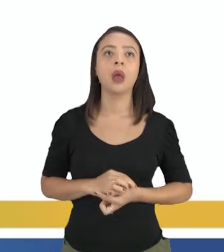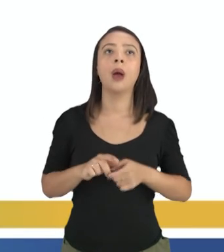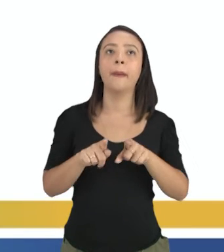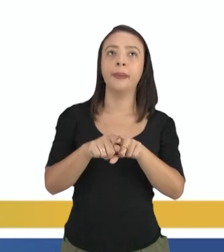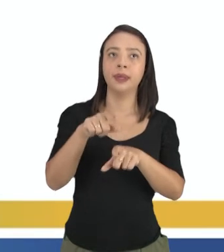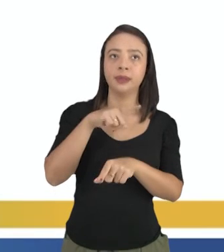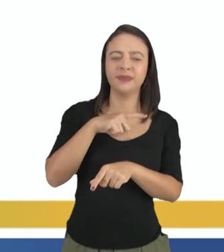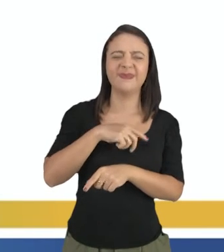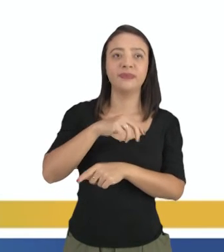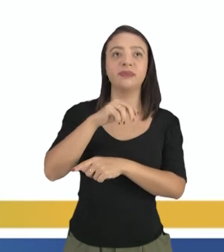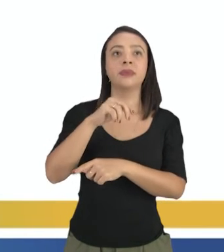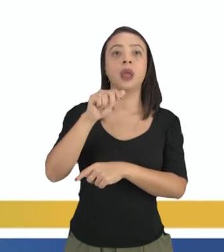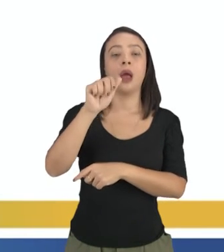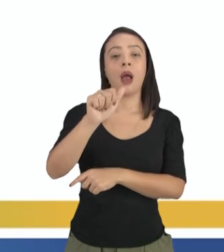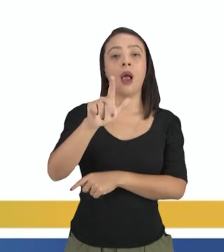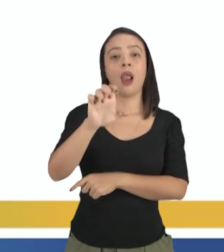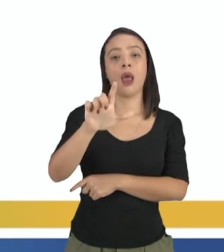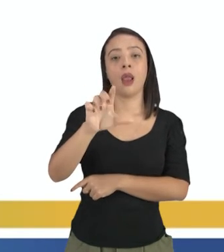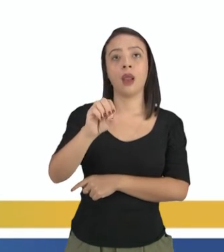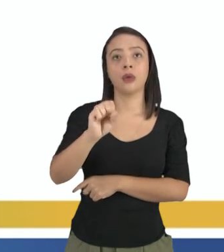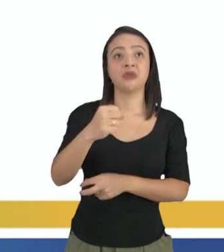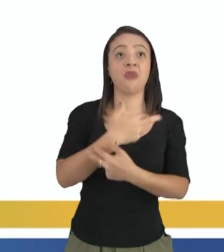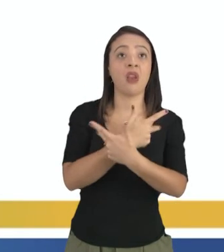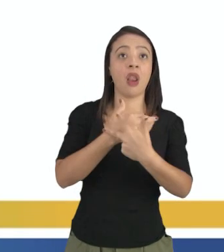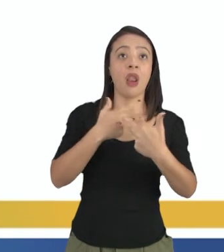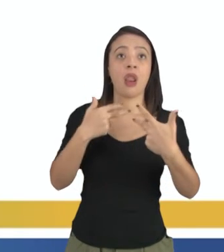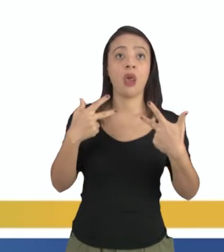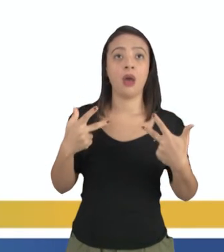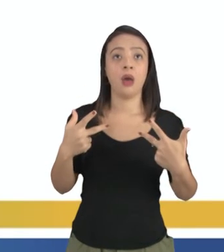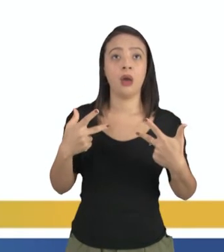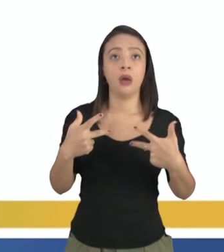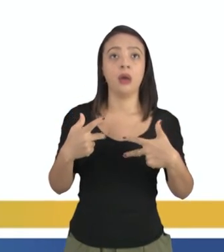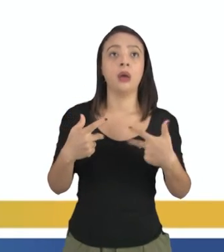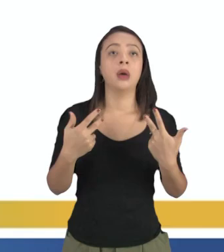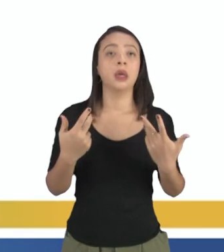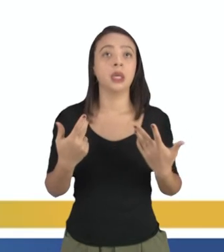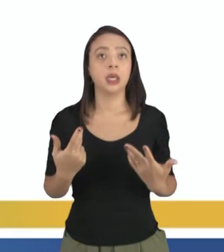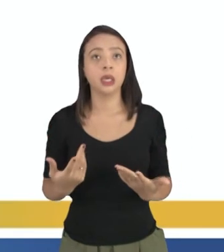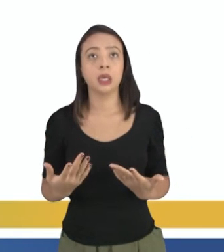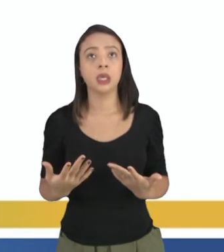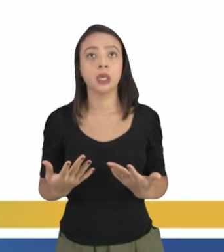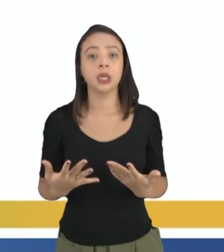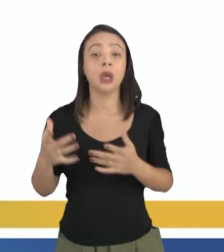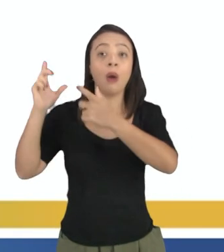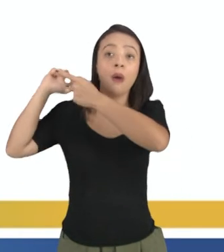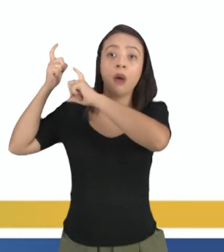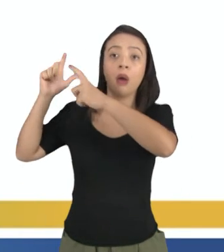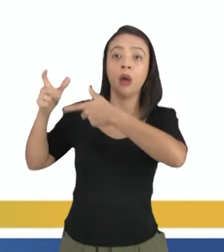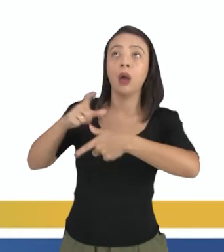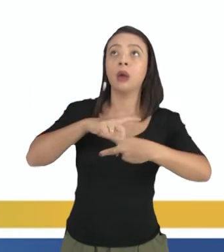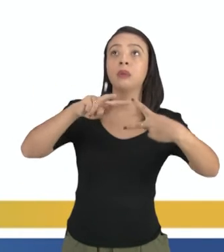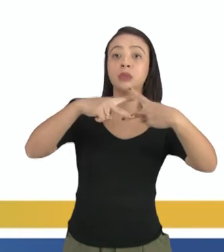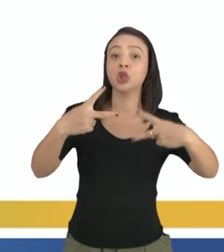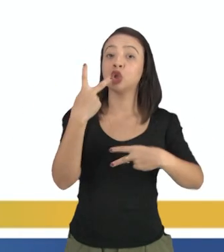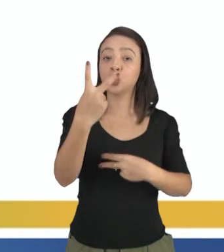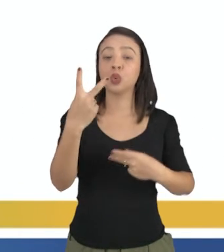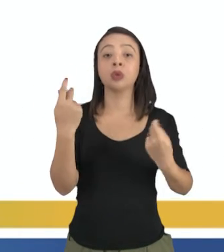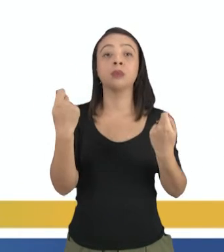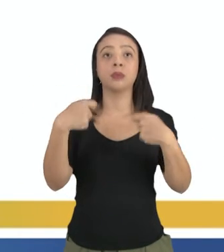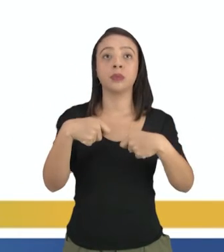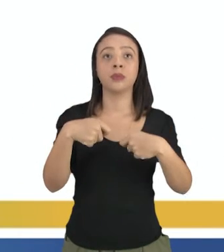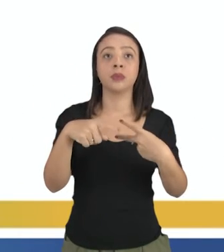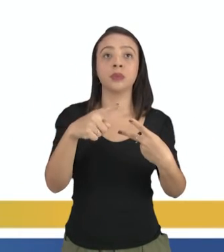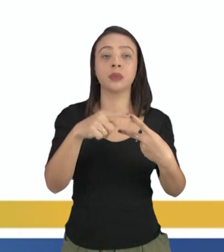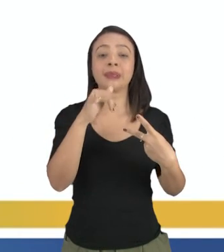Nós temos os alelos múltiplos, né, que ocorre como uma herança condicionada a um gene que envolve duas formas alélicas, como